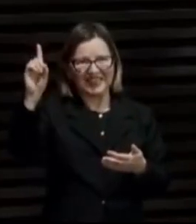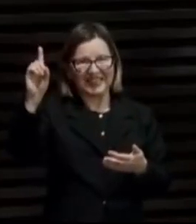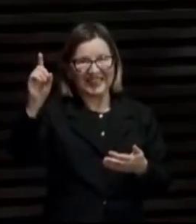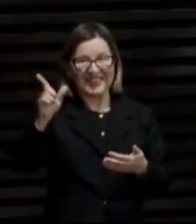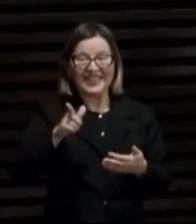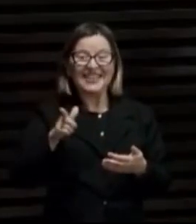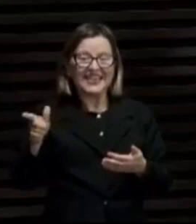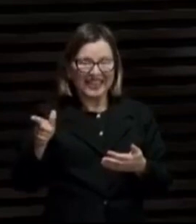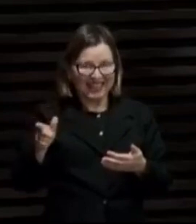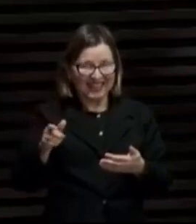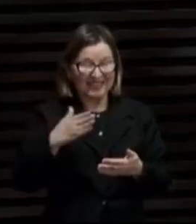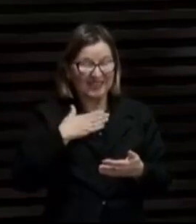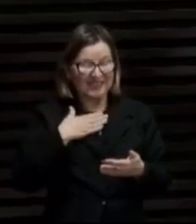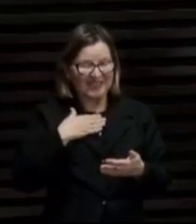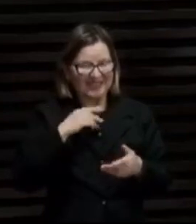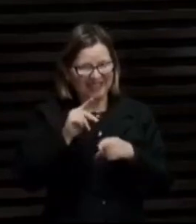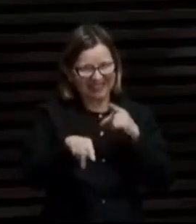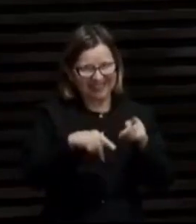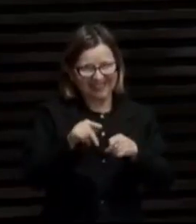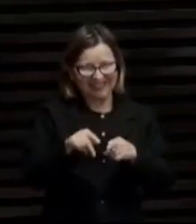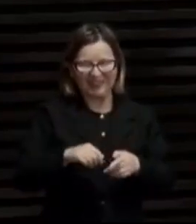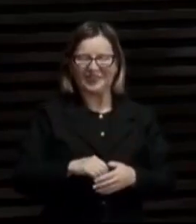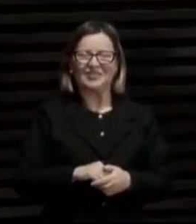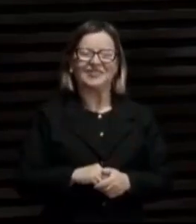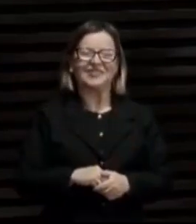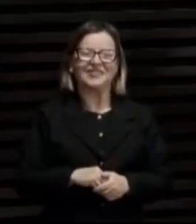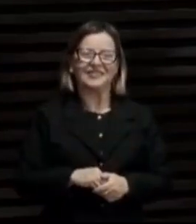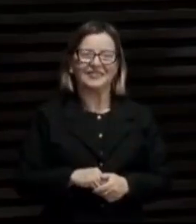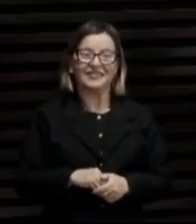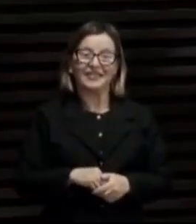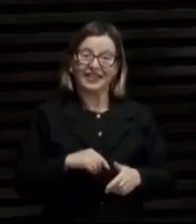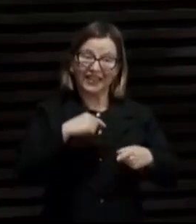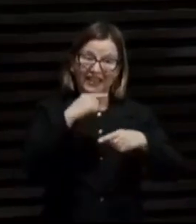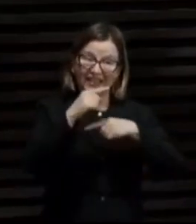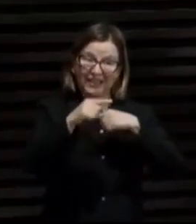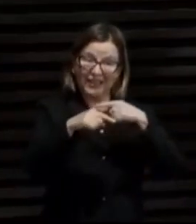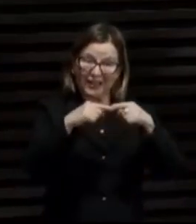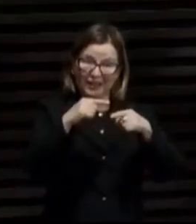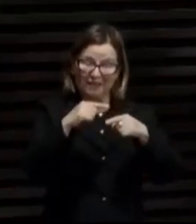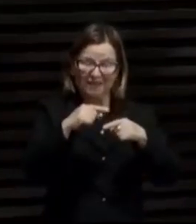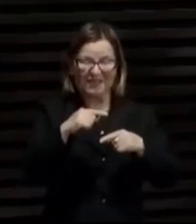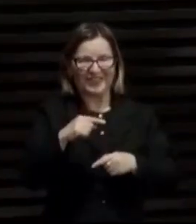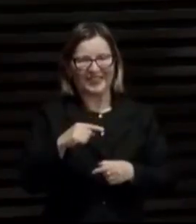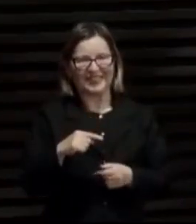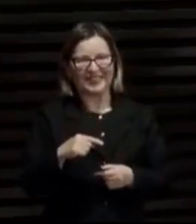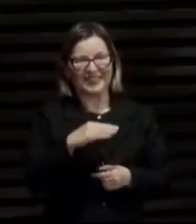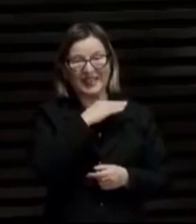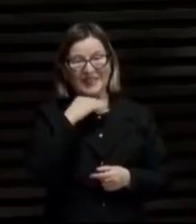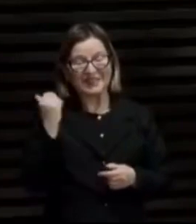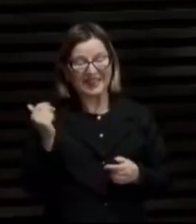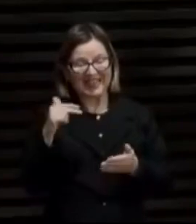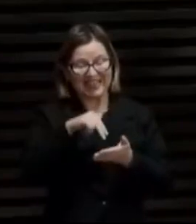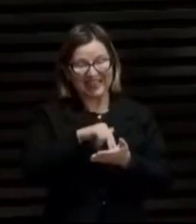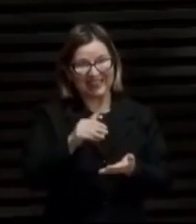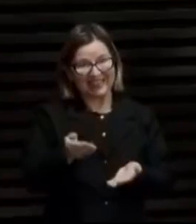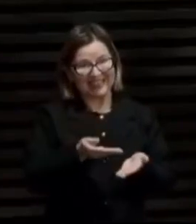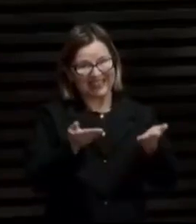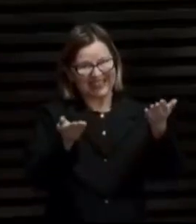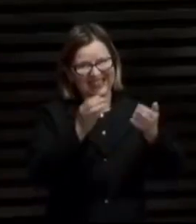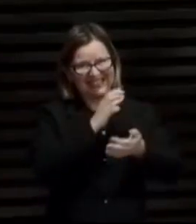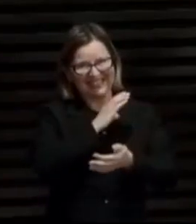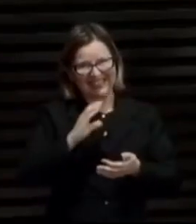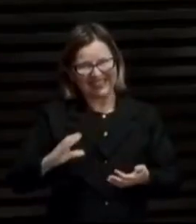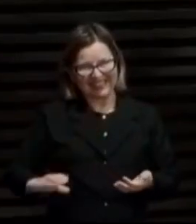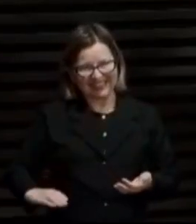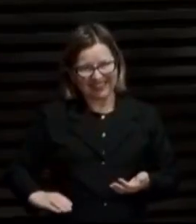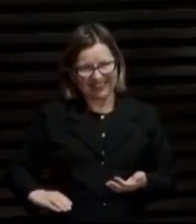povo. Depois de quais dias, meus irmãos? Depois daqueles dias da morte e ressurreição de Cristo. Ali